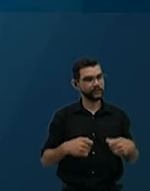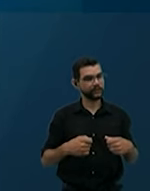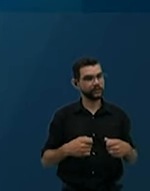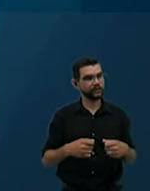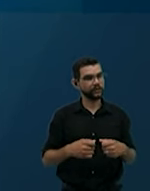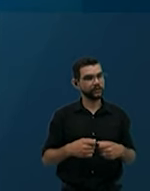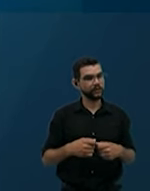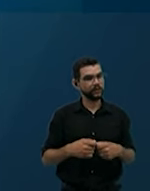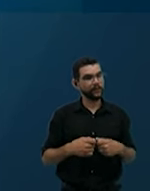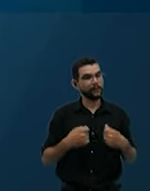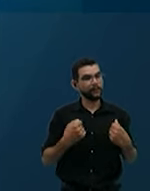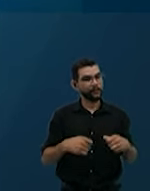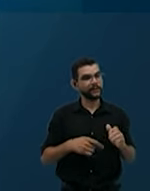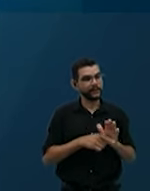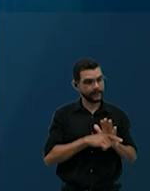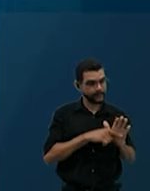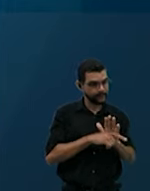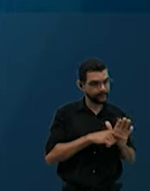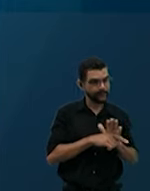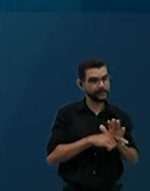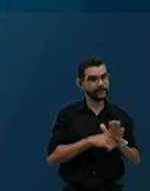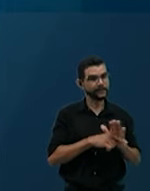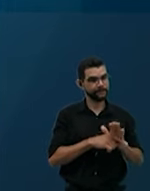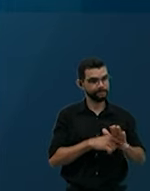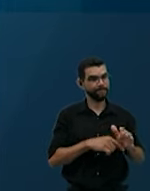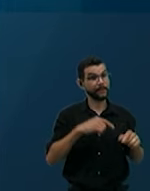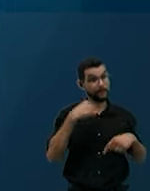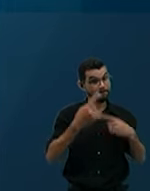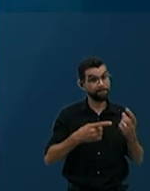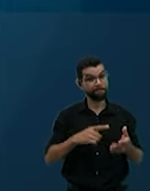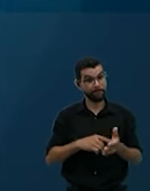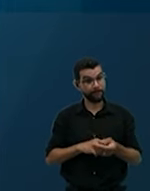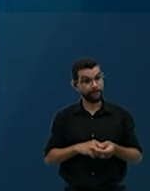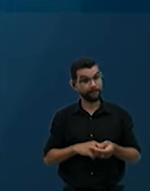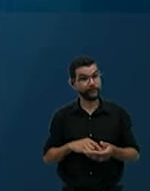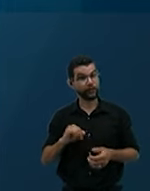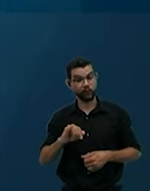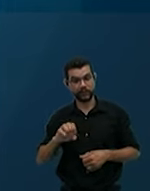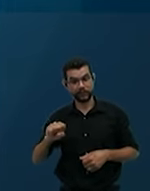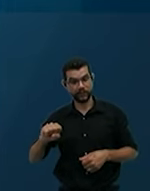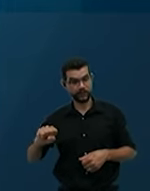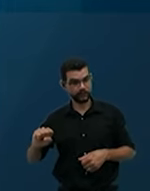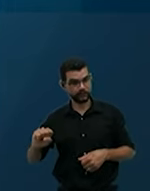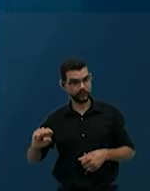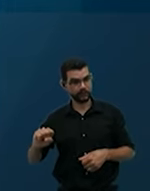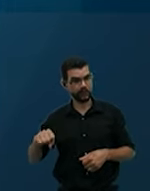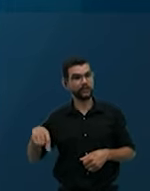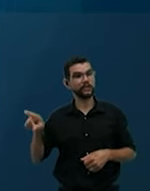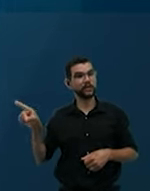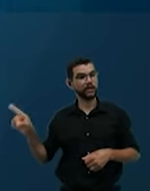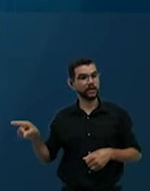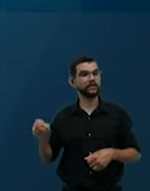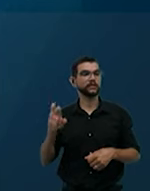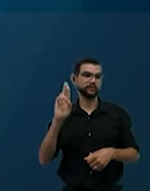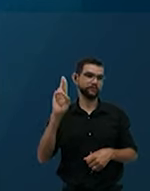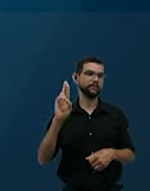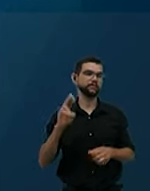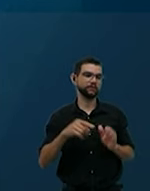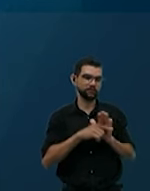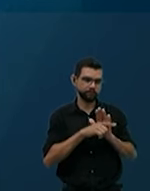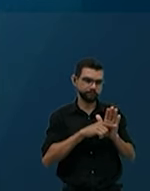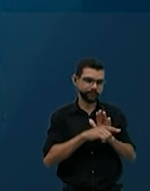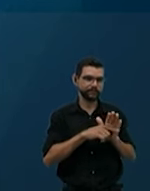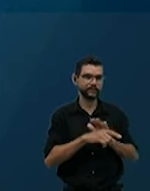se for o caso, essa situação, de nada adianta, será inócuo a ida do segurado à Previdência Social.